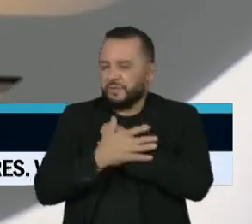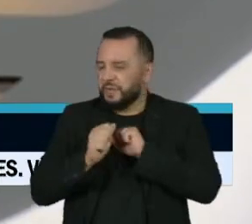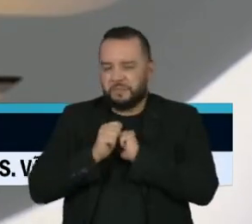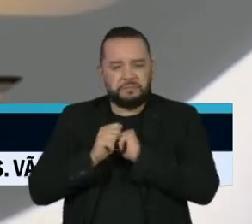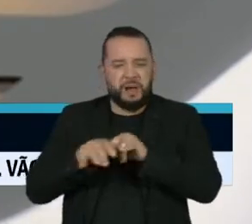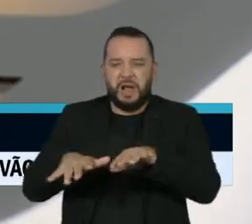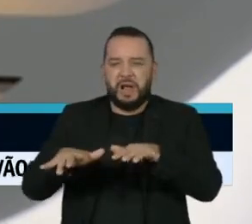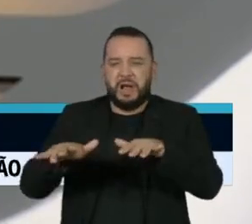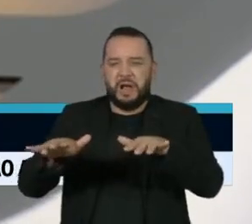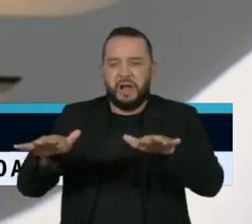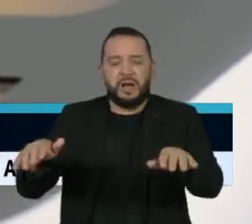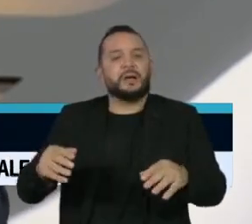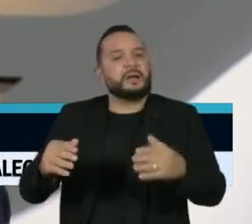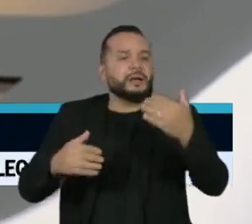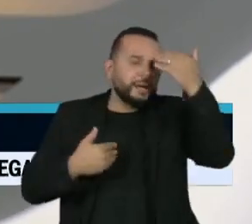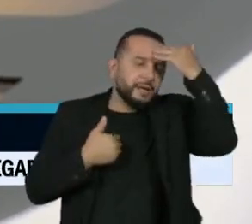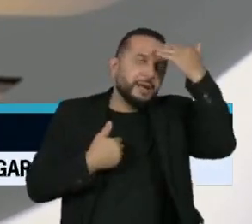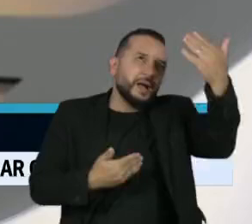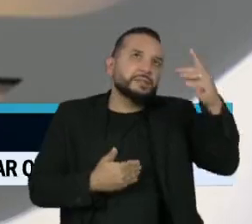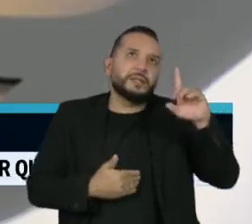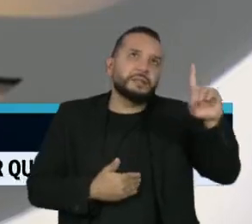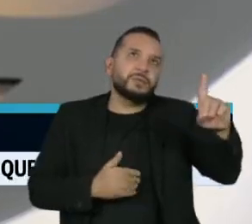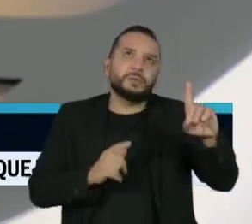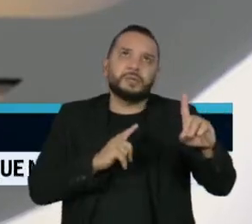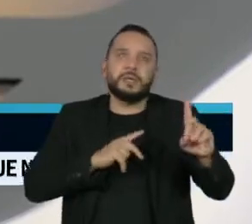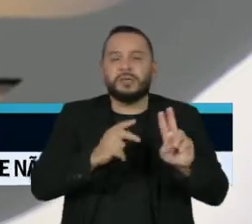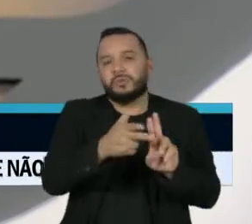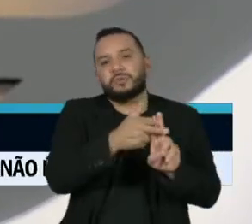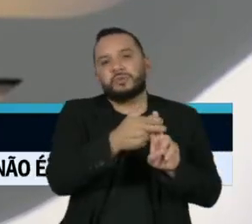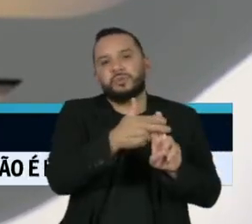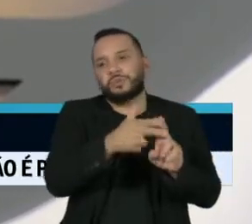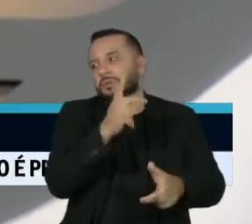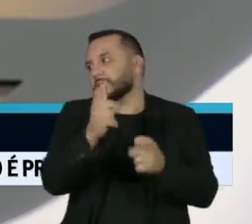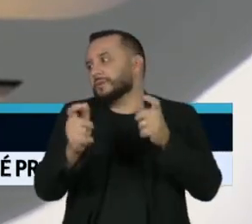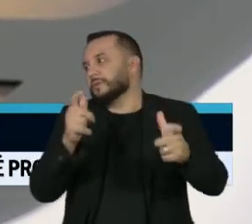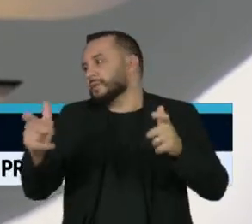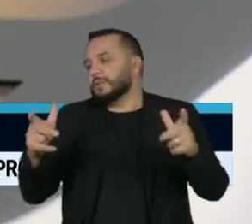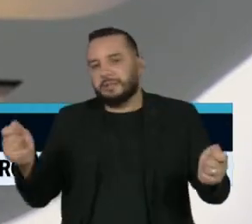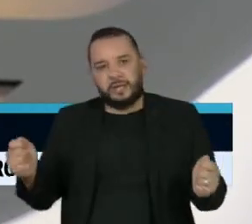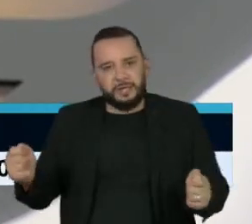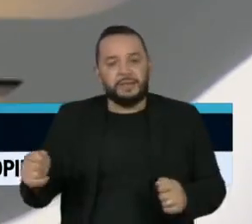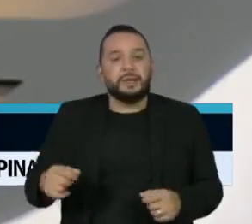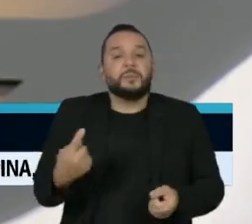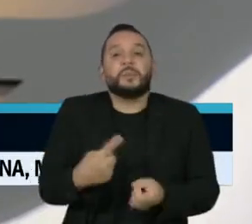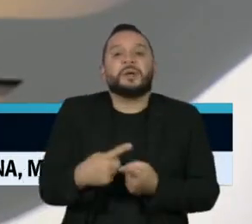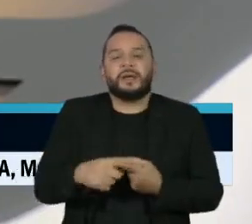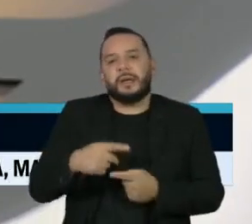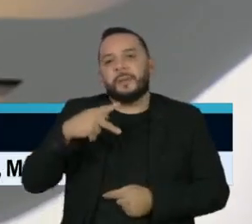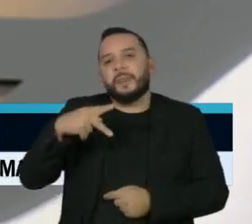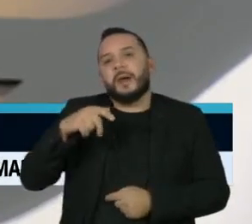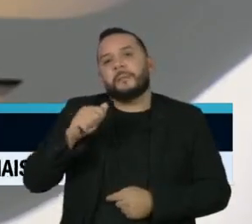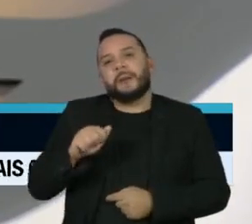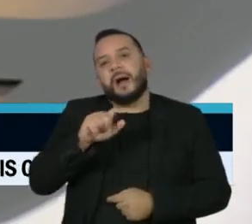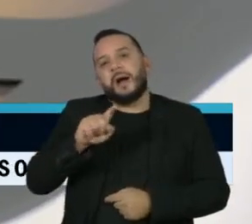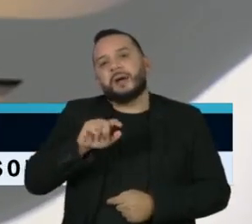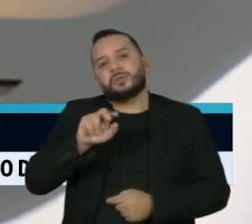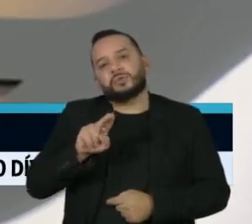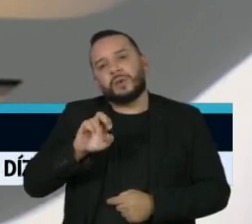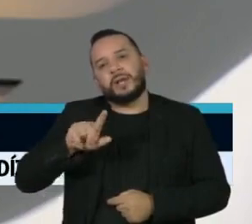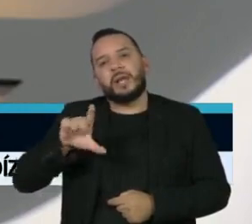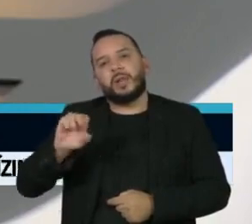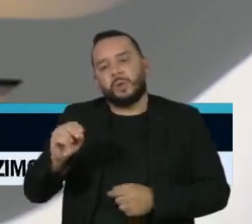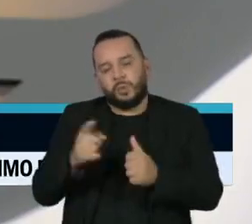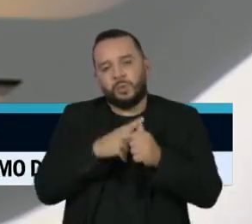devemos agradecer a todos os funcionários do Ministério da Saúde, o que seria de nós tendo o Pazuello, né? Tendo o